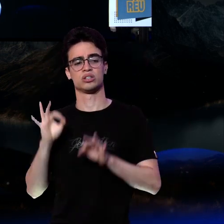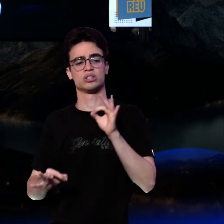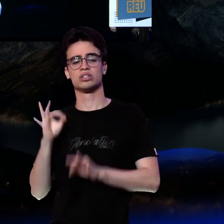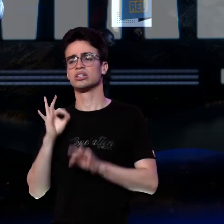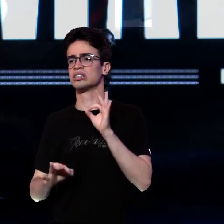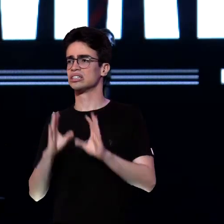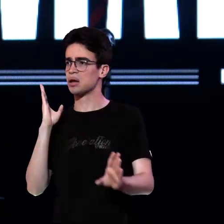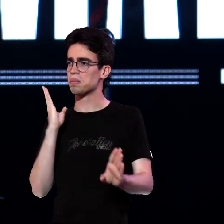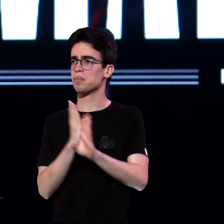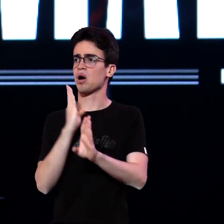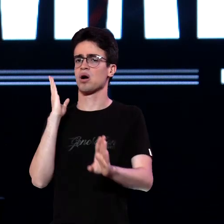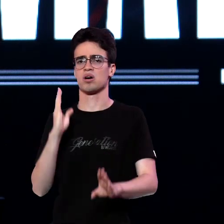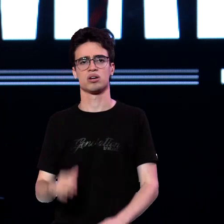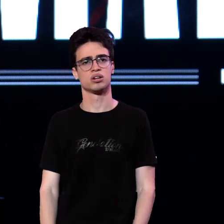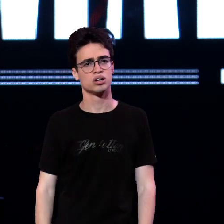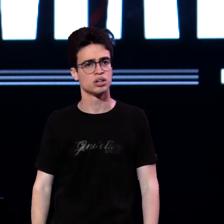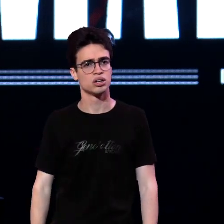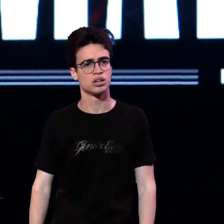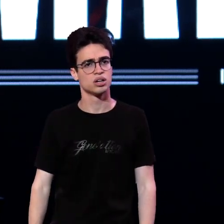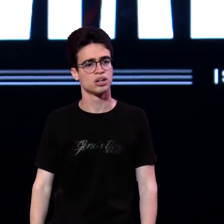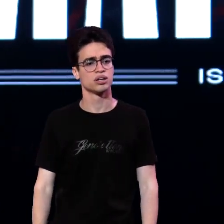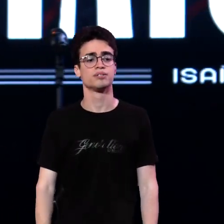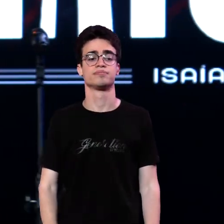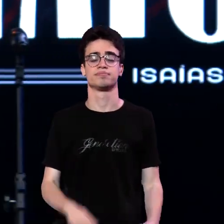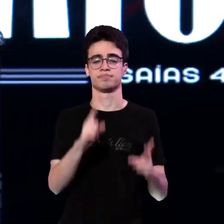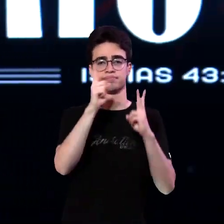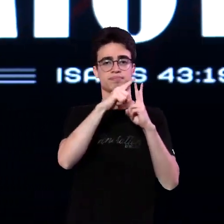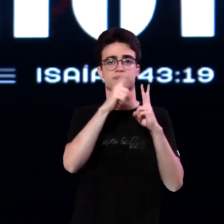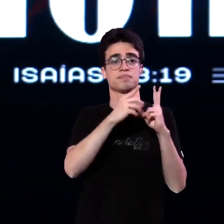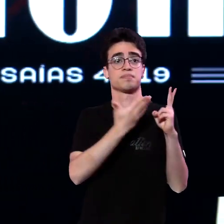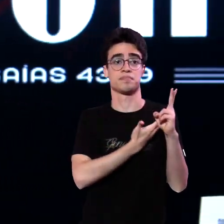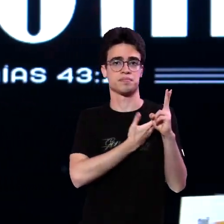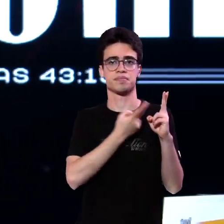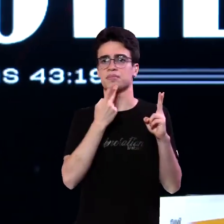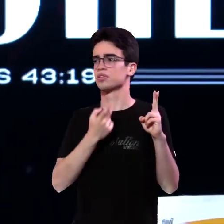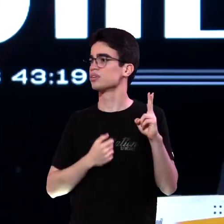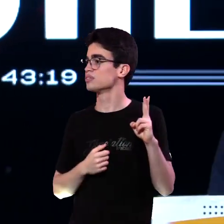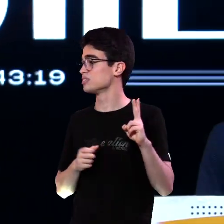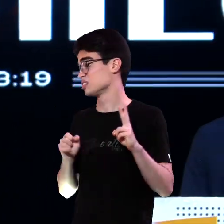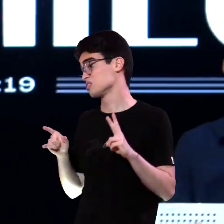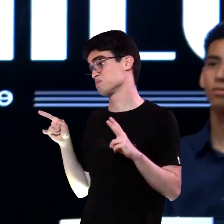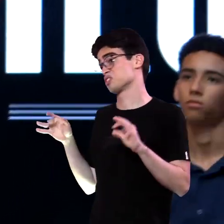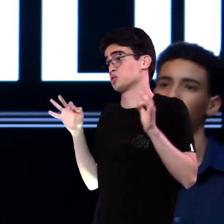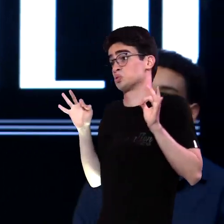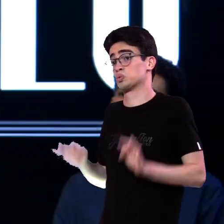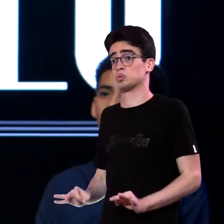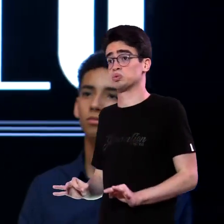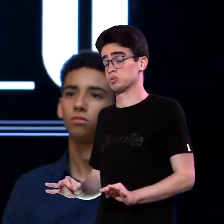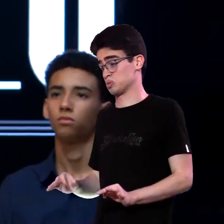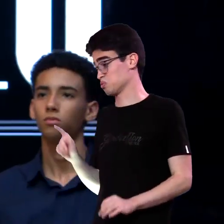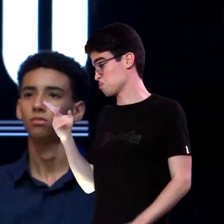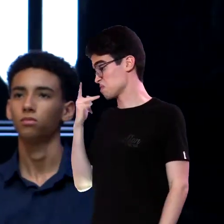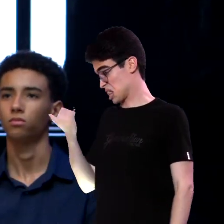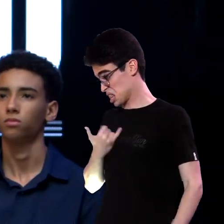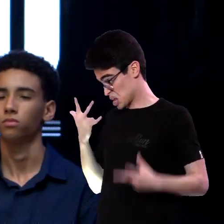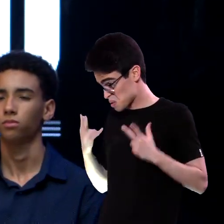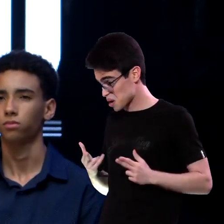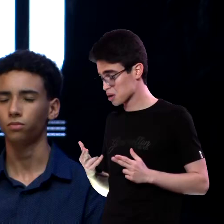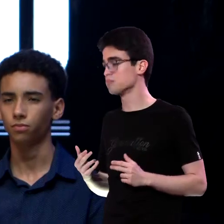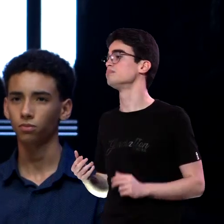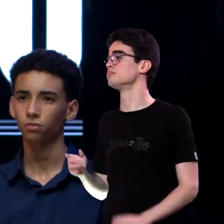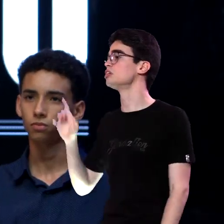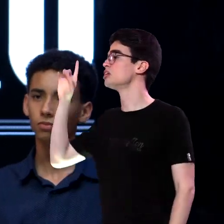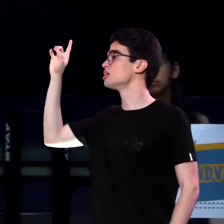cabe a você. O segundo amigo falou assim, olha cara, se você fosse justo como você está falando, Deus